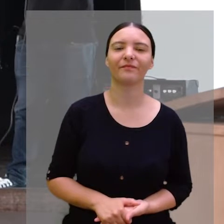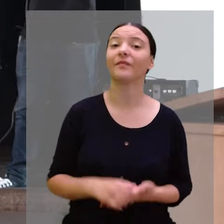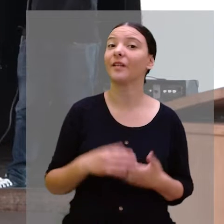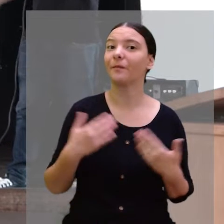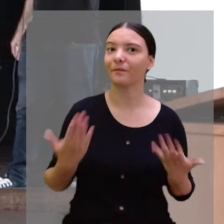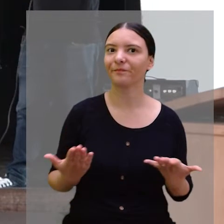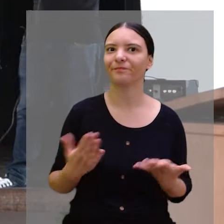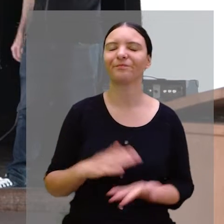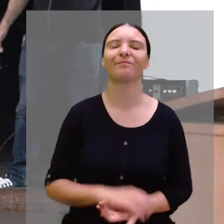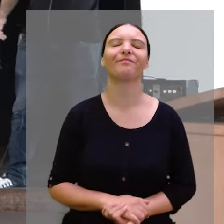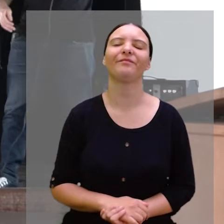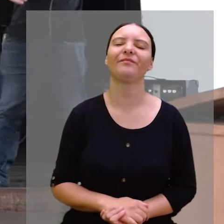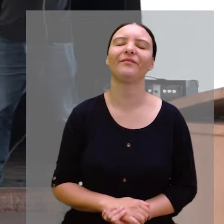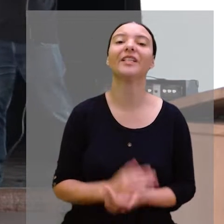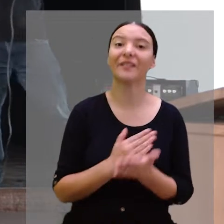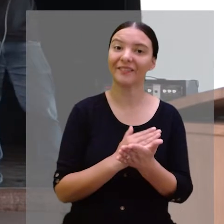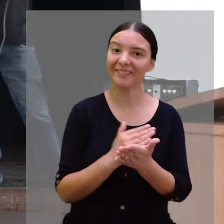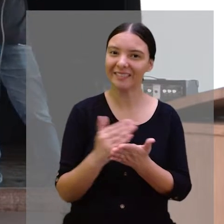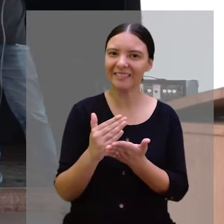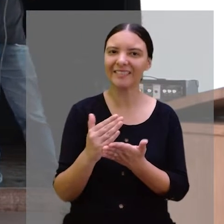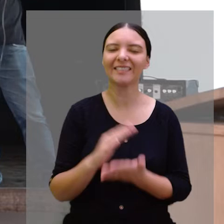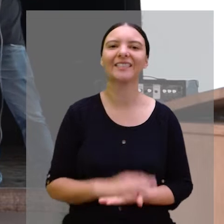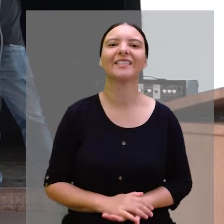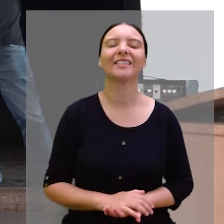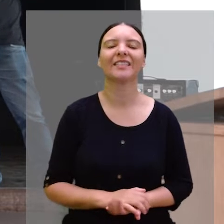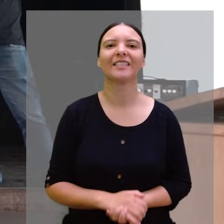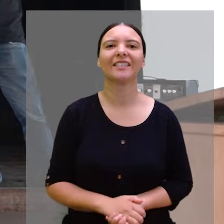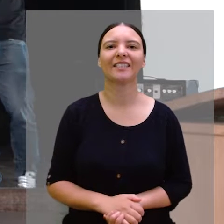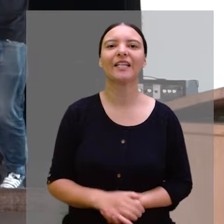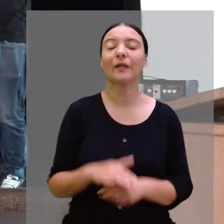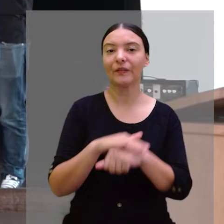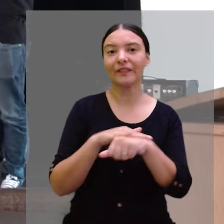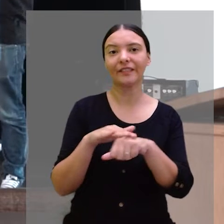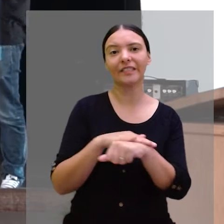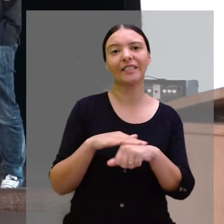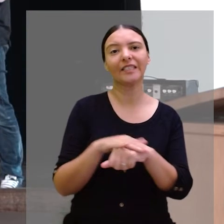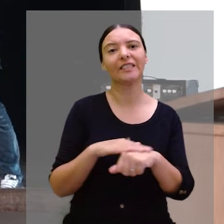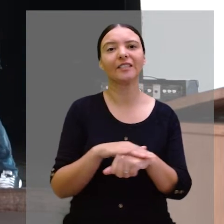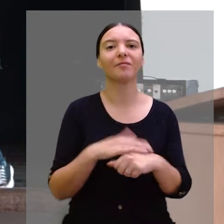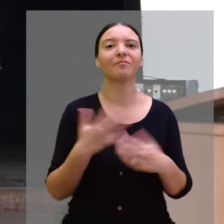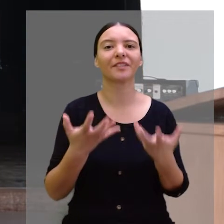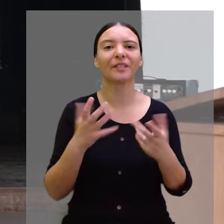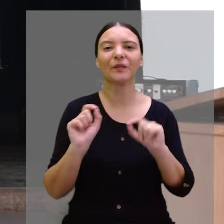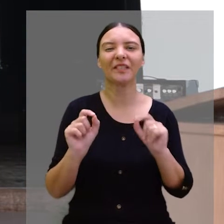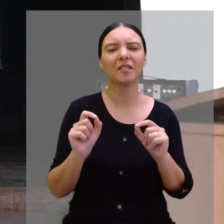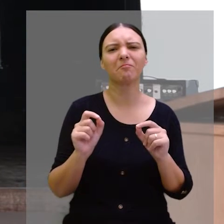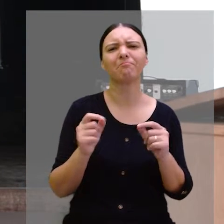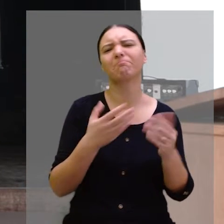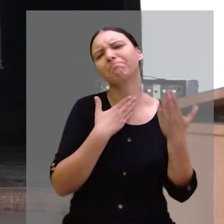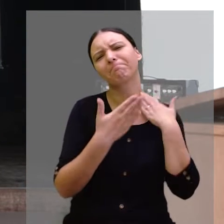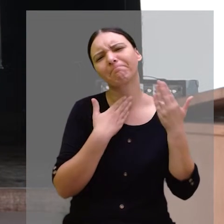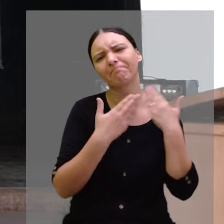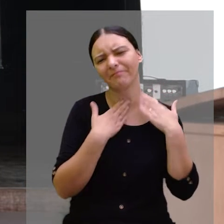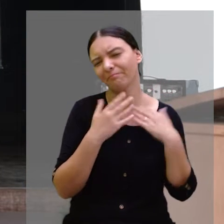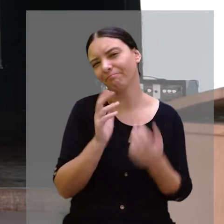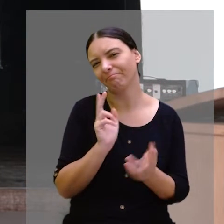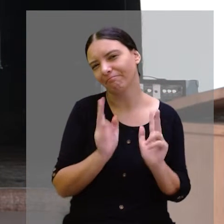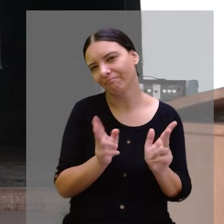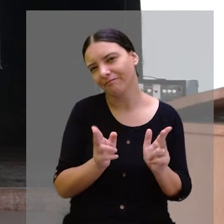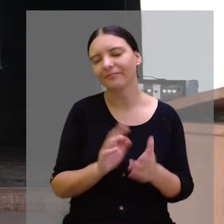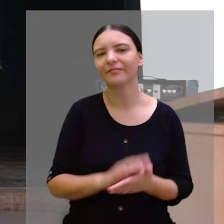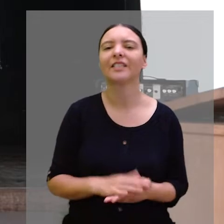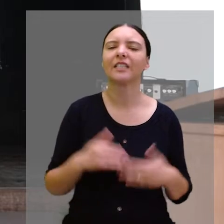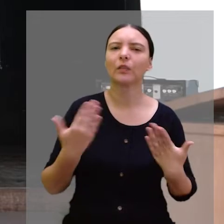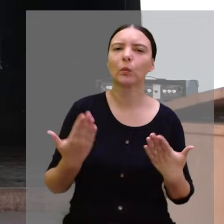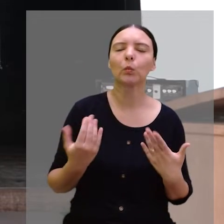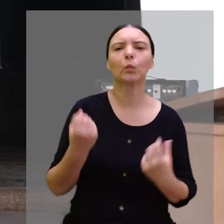Bom, então... começar, eu queria que a gente levasse a conversa bem em ritmo de conversa mesmo. Tá? Então, em